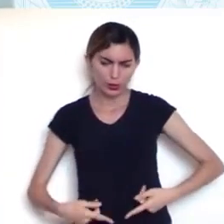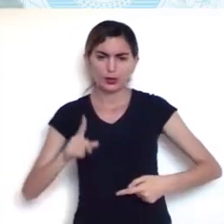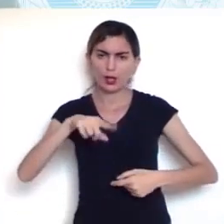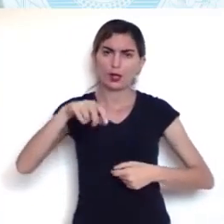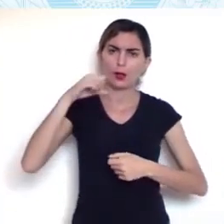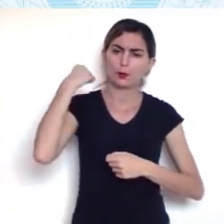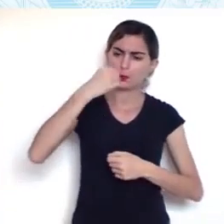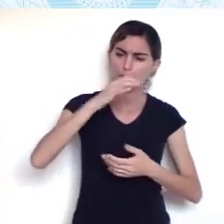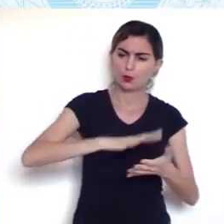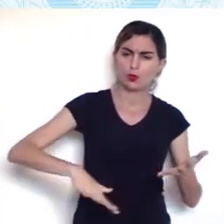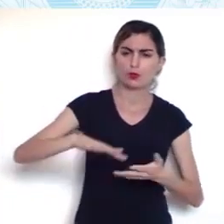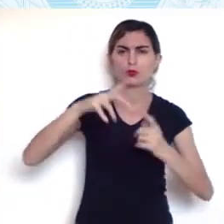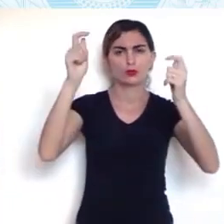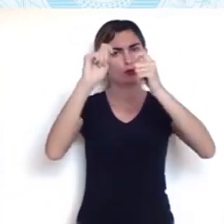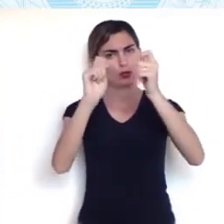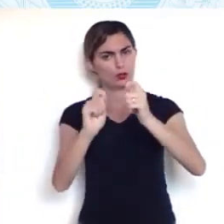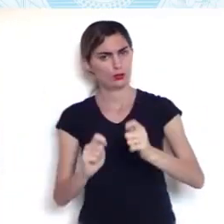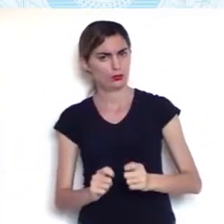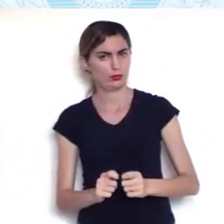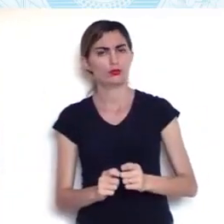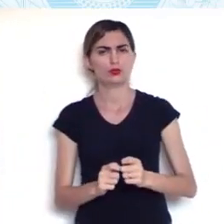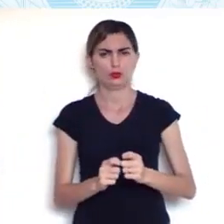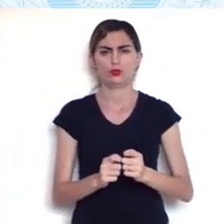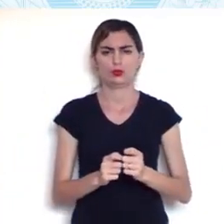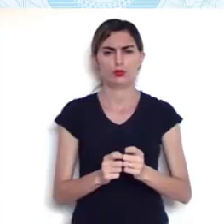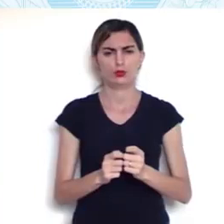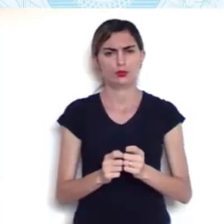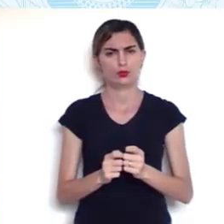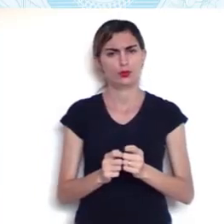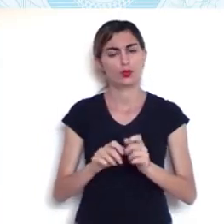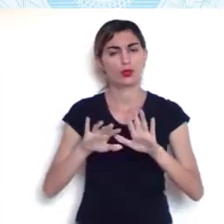um movimento artístico,